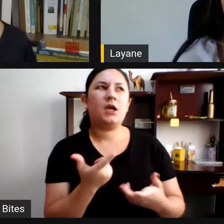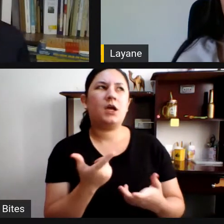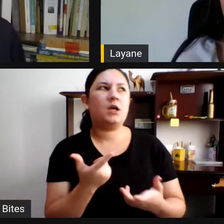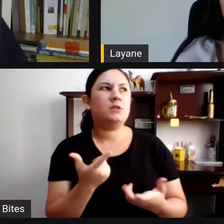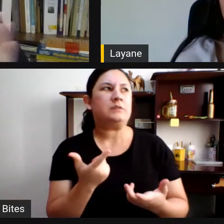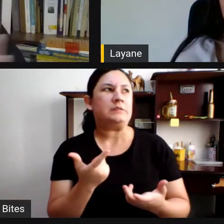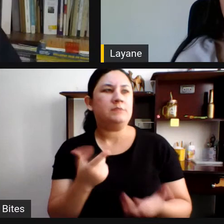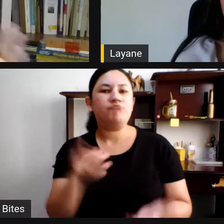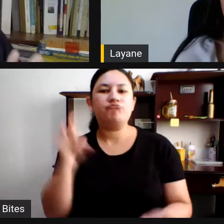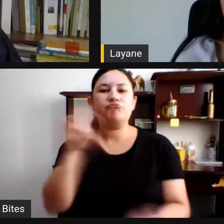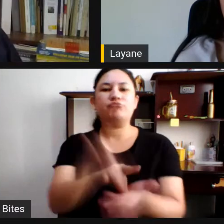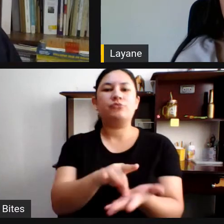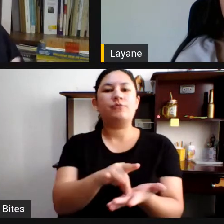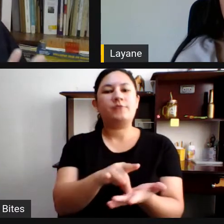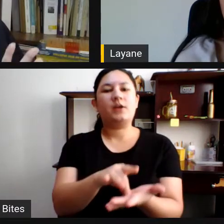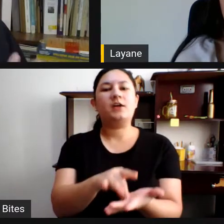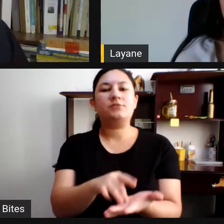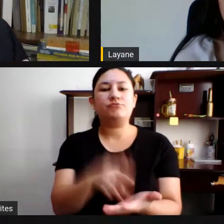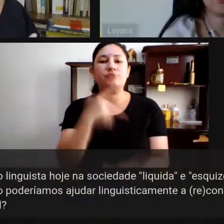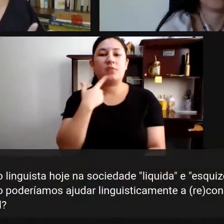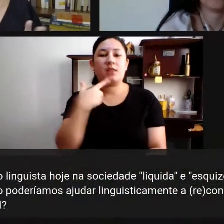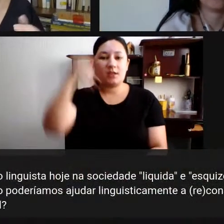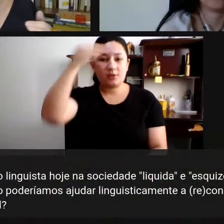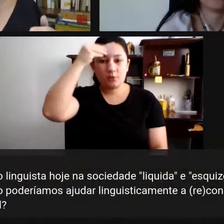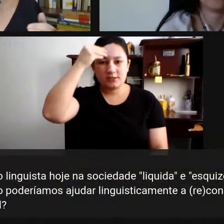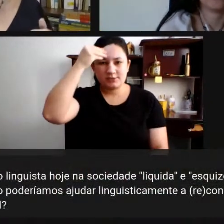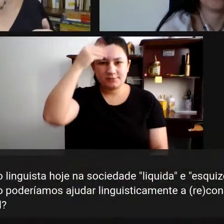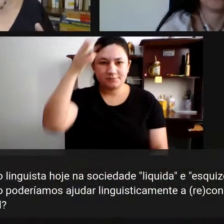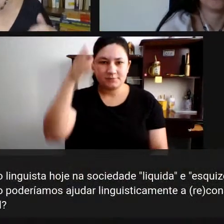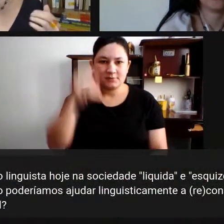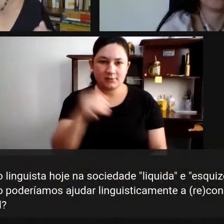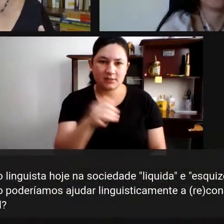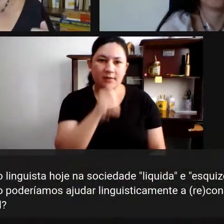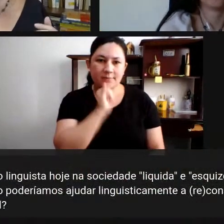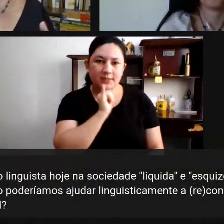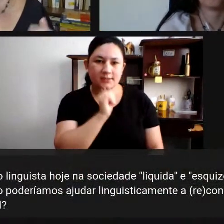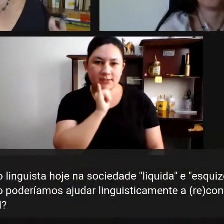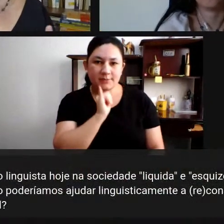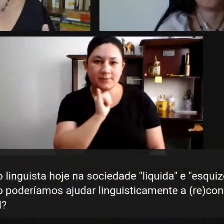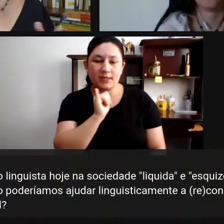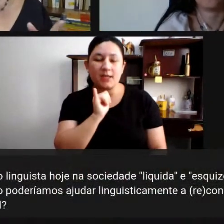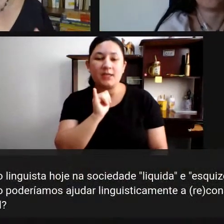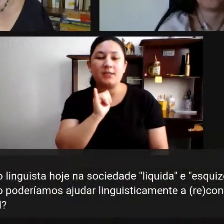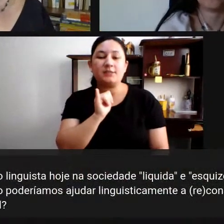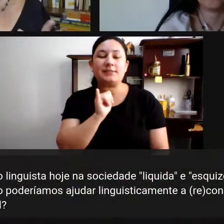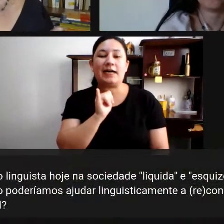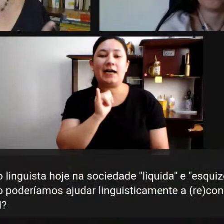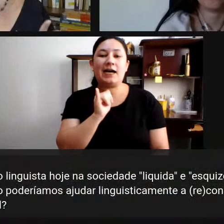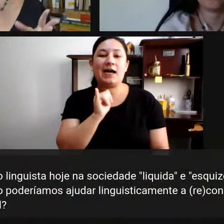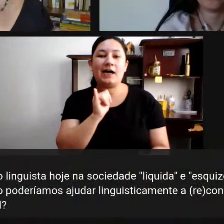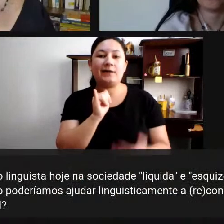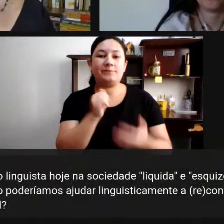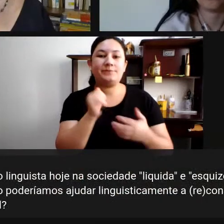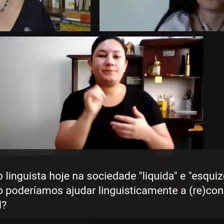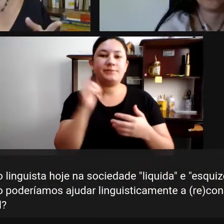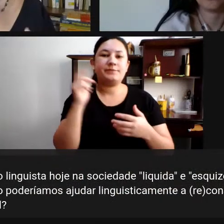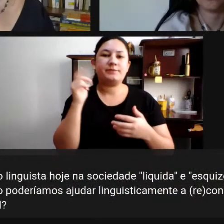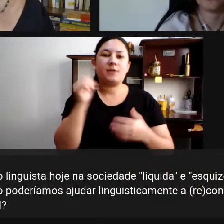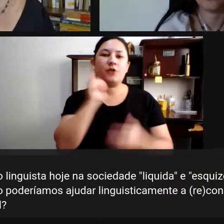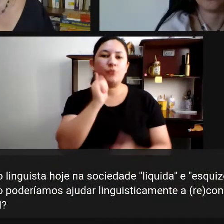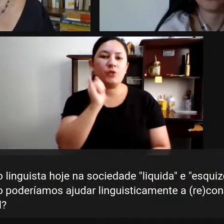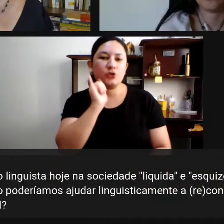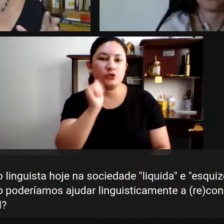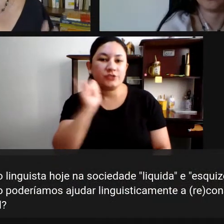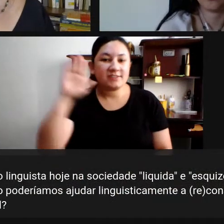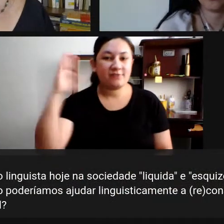fatos por exemplo vou dizer das fake news não exatamente da fake news como um fato uma notícia que